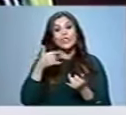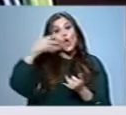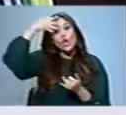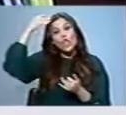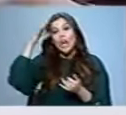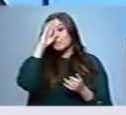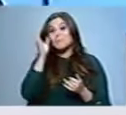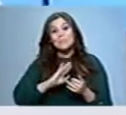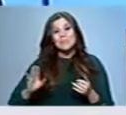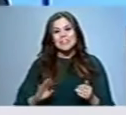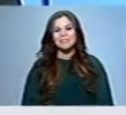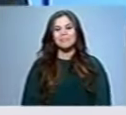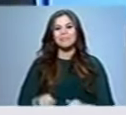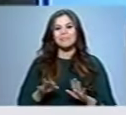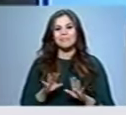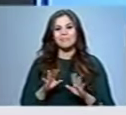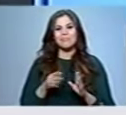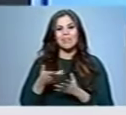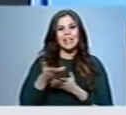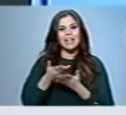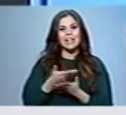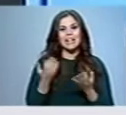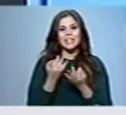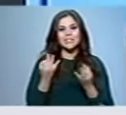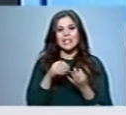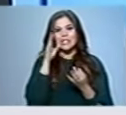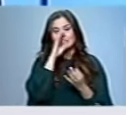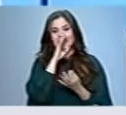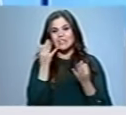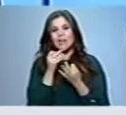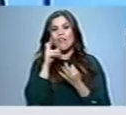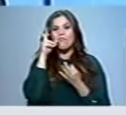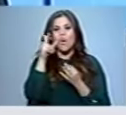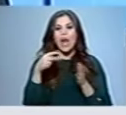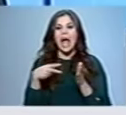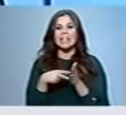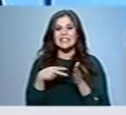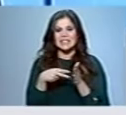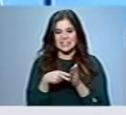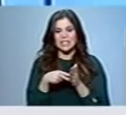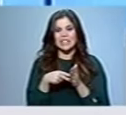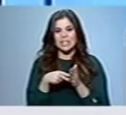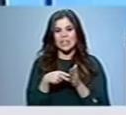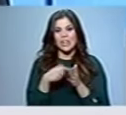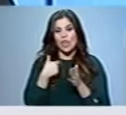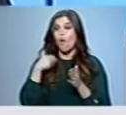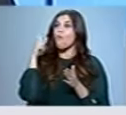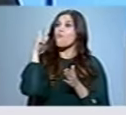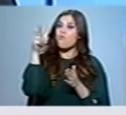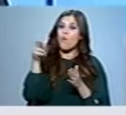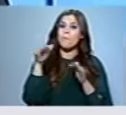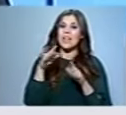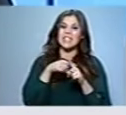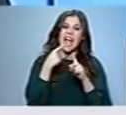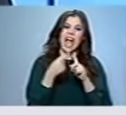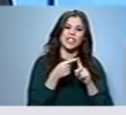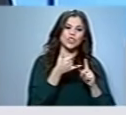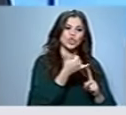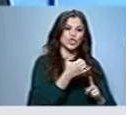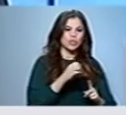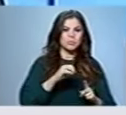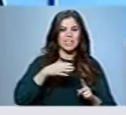dizer é mentira. Mas uma das questões que eles colocam é se já esteve recentemente na Síria, por exemplo. Eu tive, mas tive em 2011, na